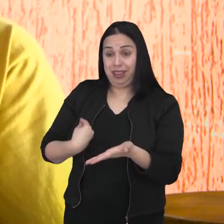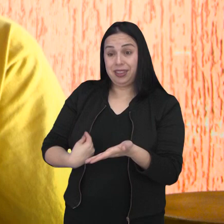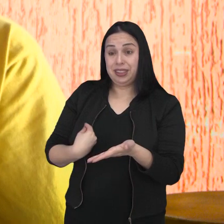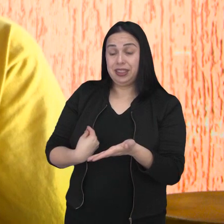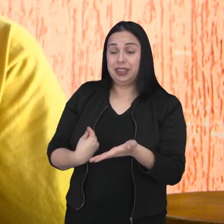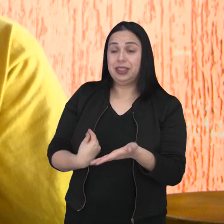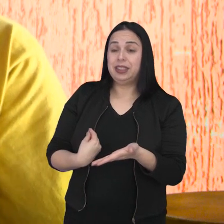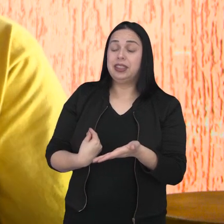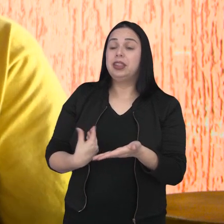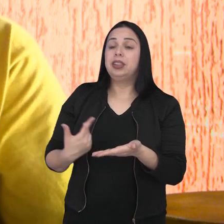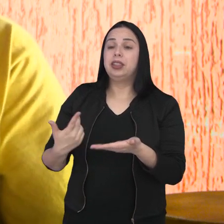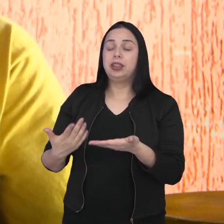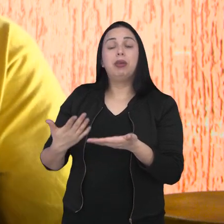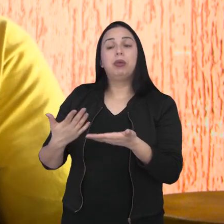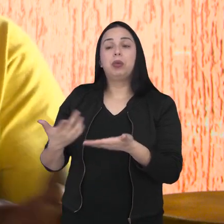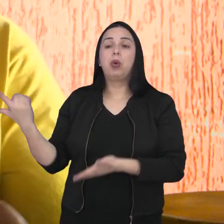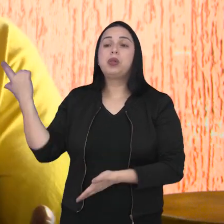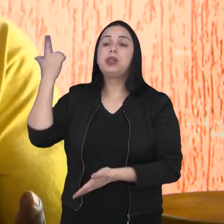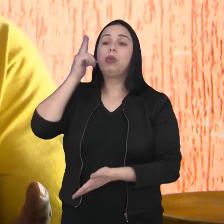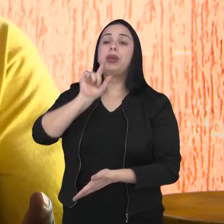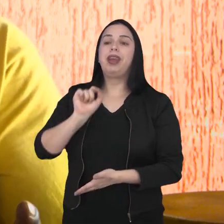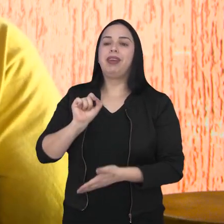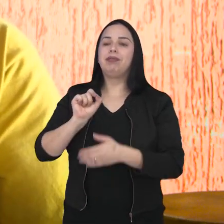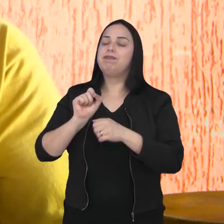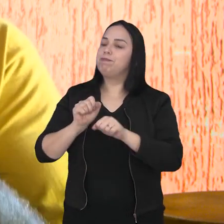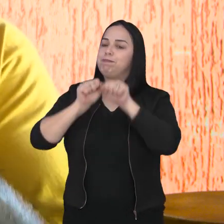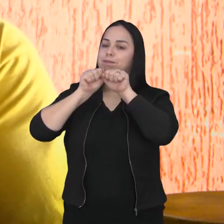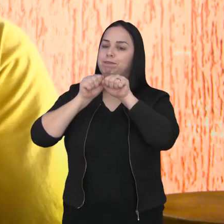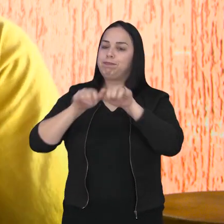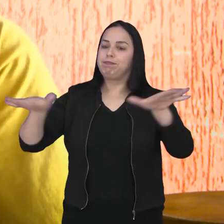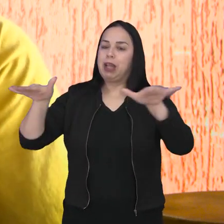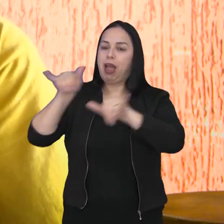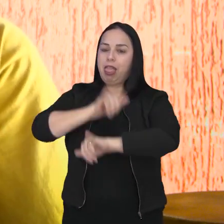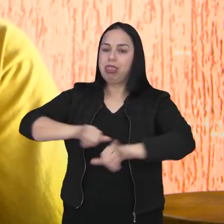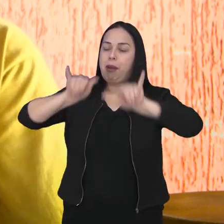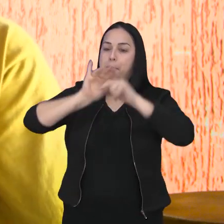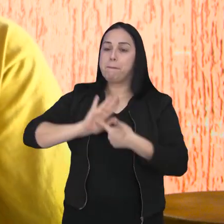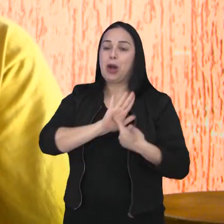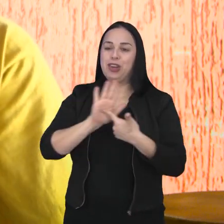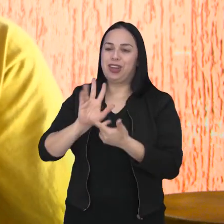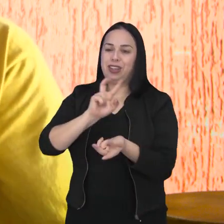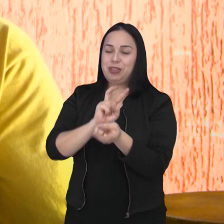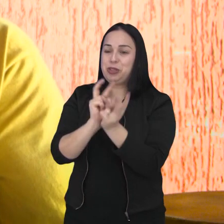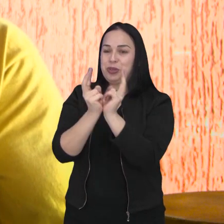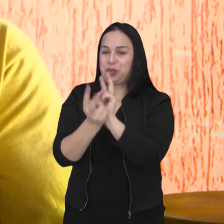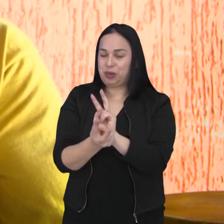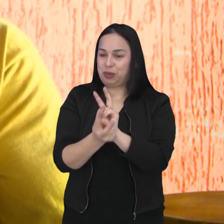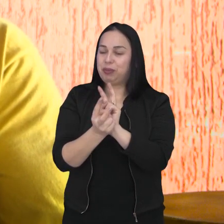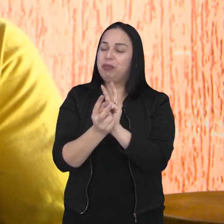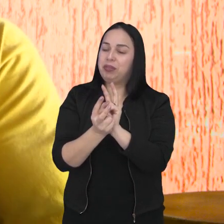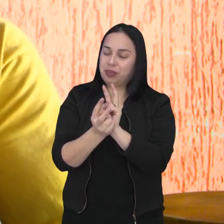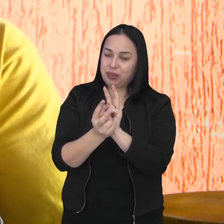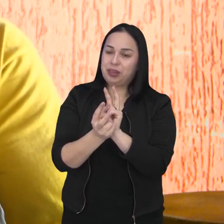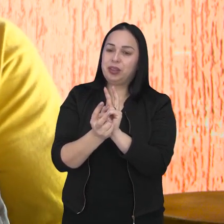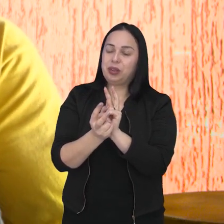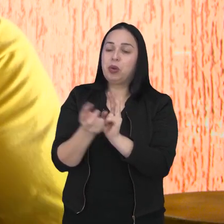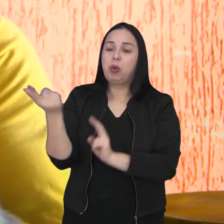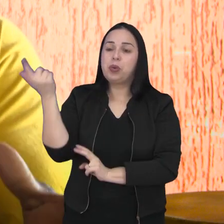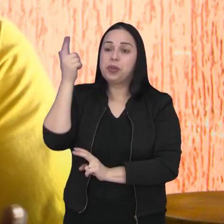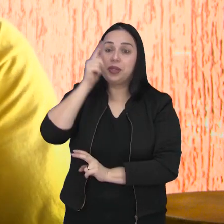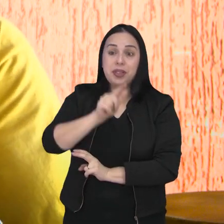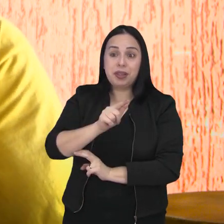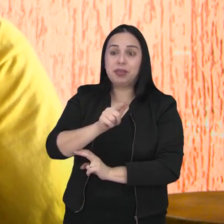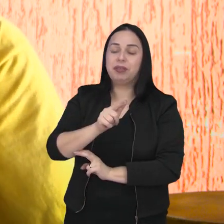Então, teve mais essa abertura. Depois que ele foi tombado como patrimônio histórico, ele teve mais